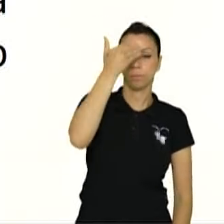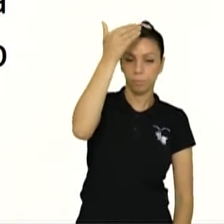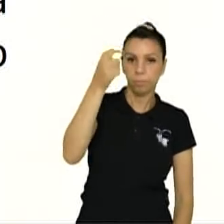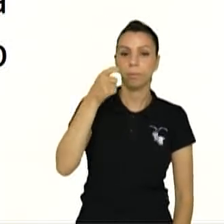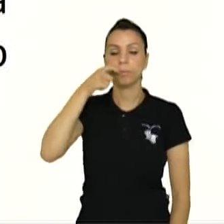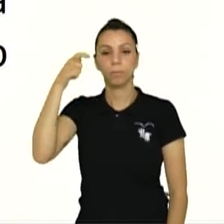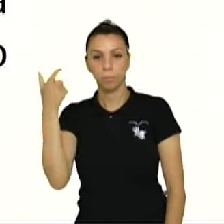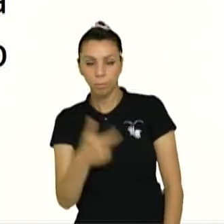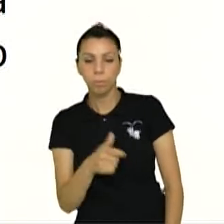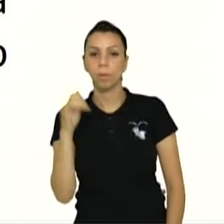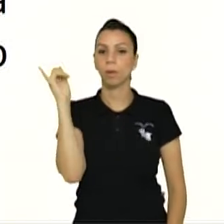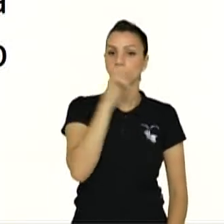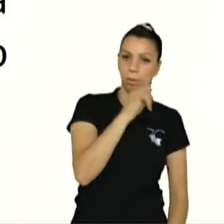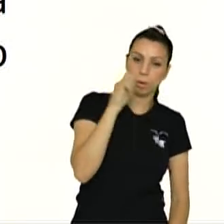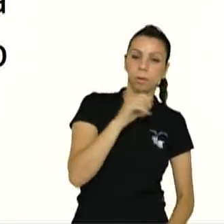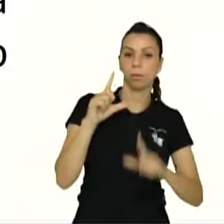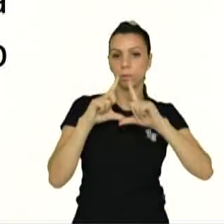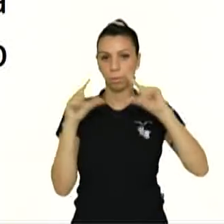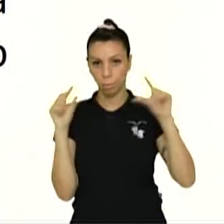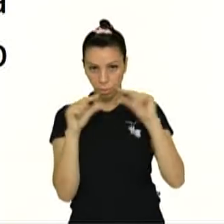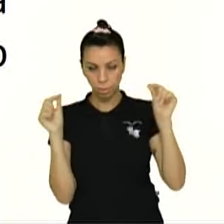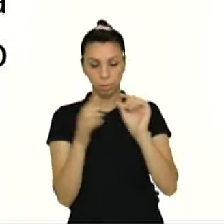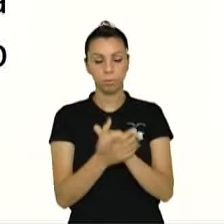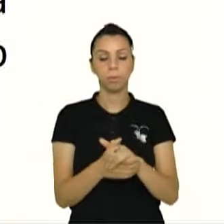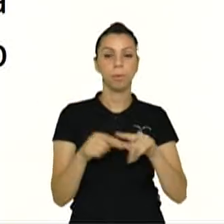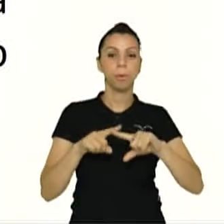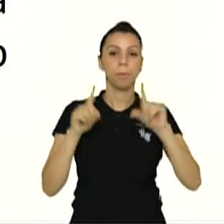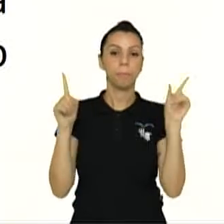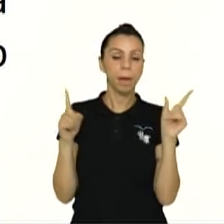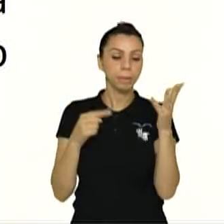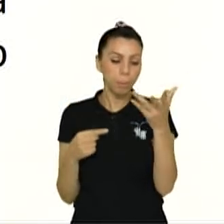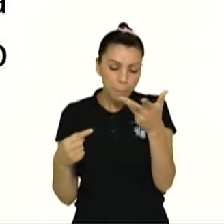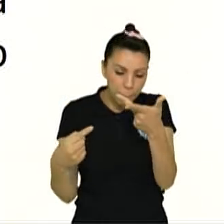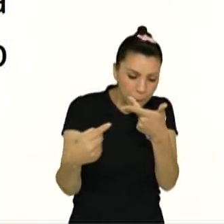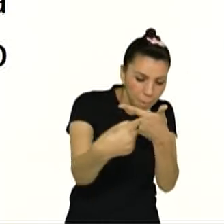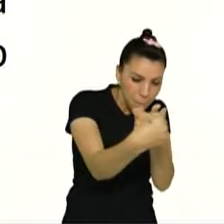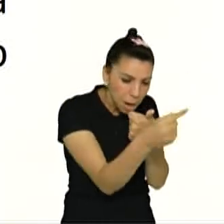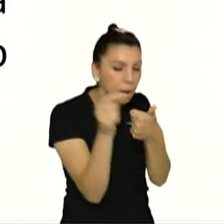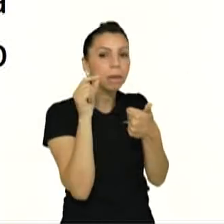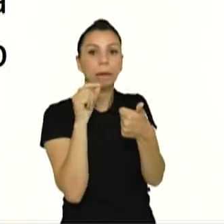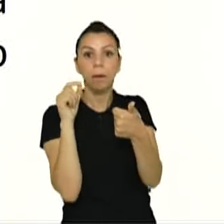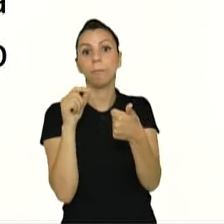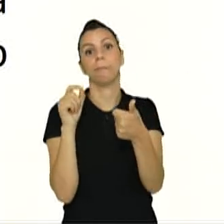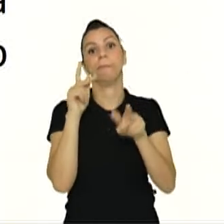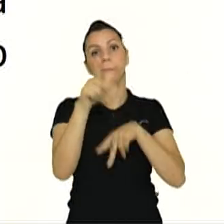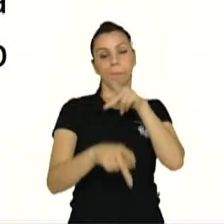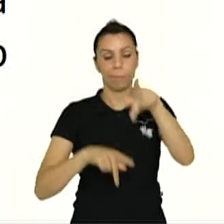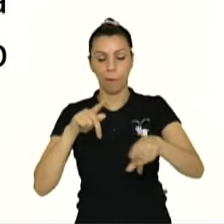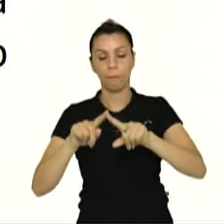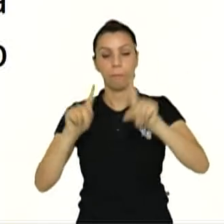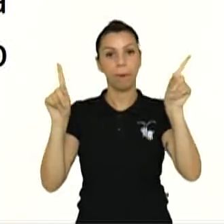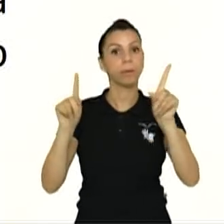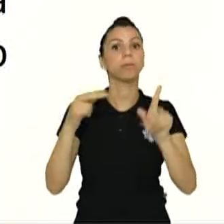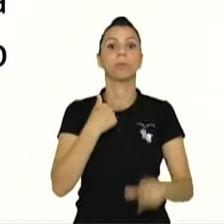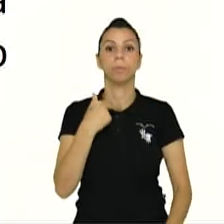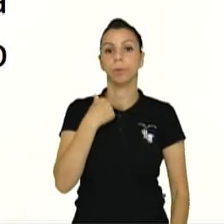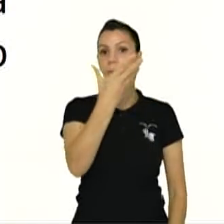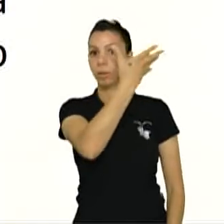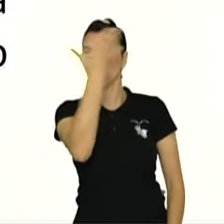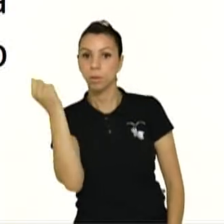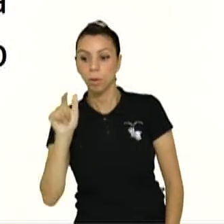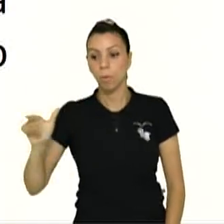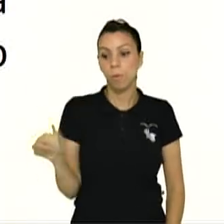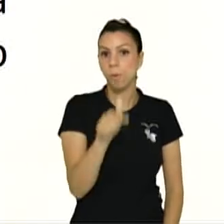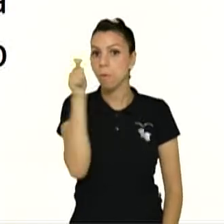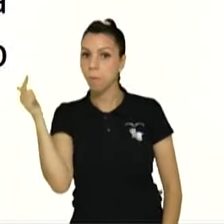ucranianos, italianos e japoneses, mas não vamos nos esquecer que outras etnias se